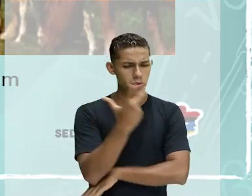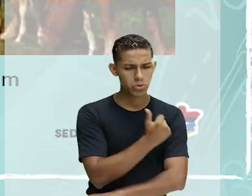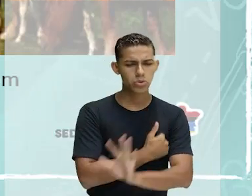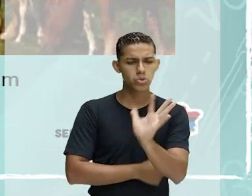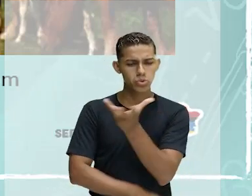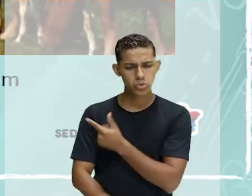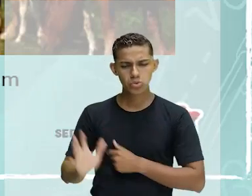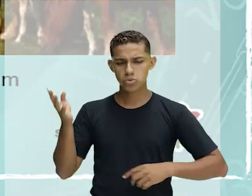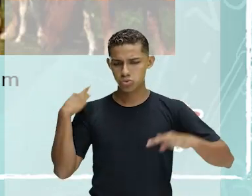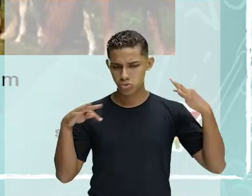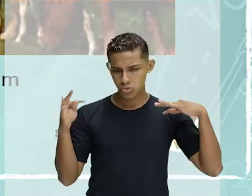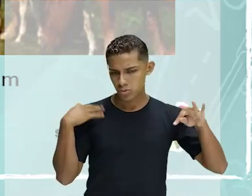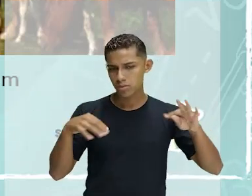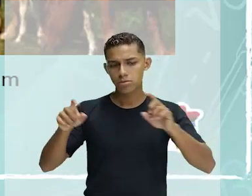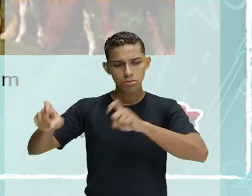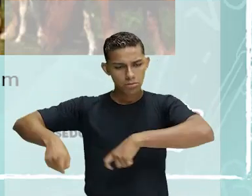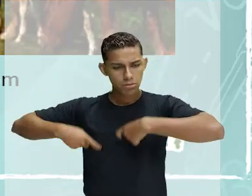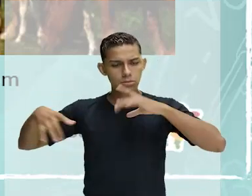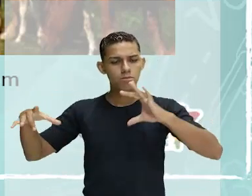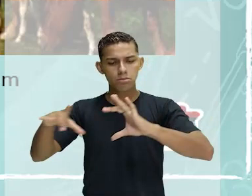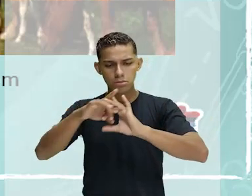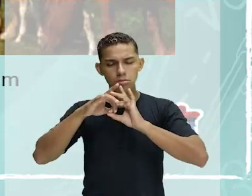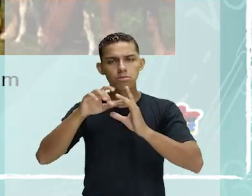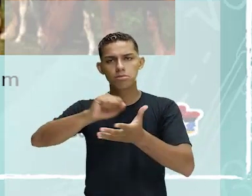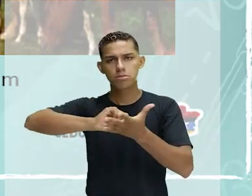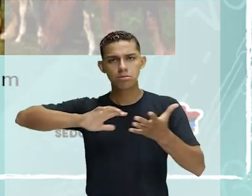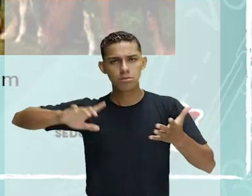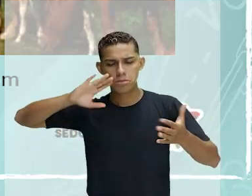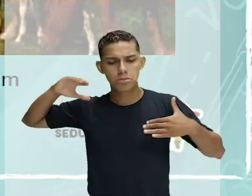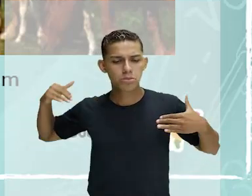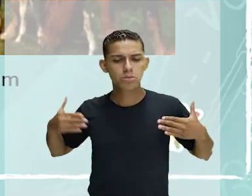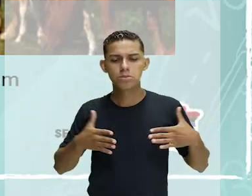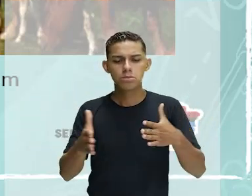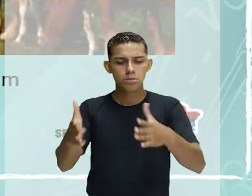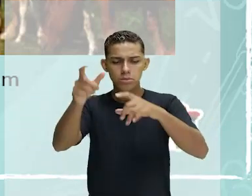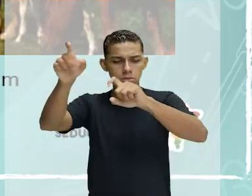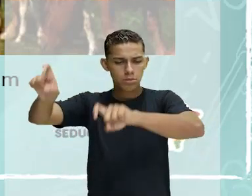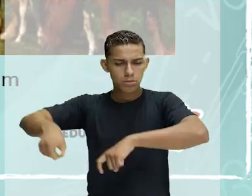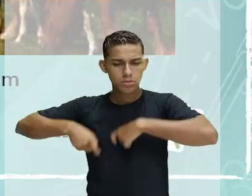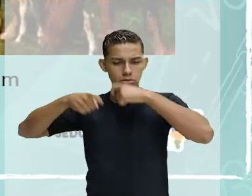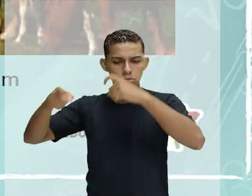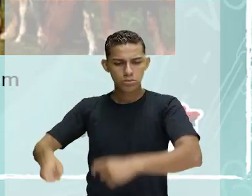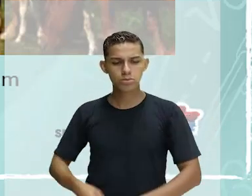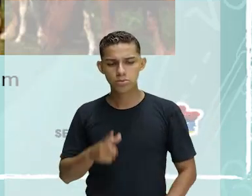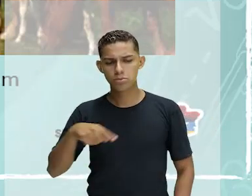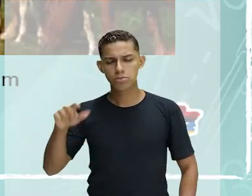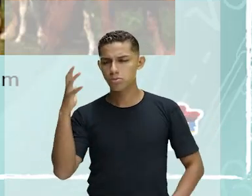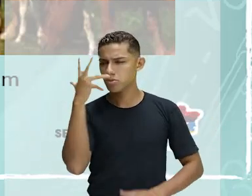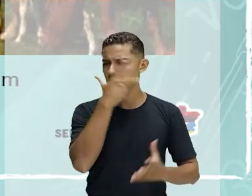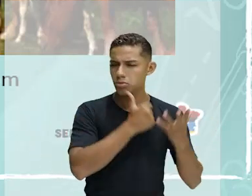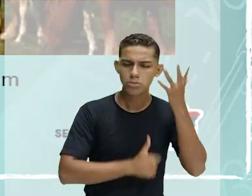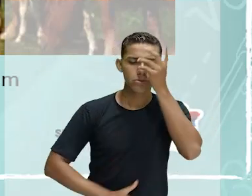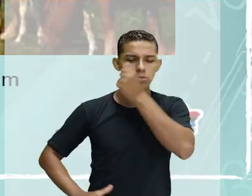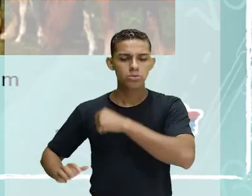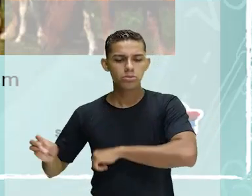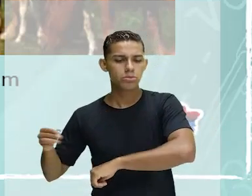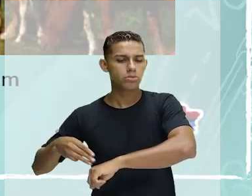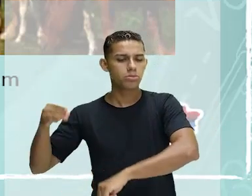de lazer relacionadas com o agroturismo. Estes caminhos agrícolas vão levar você a paisagens de